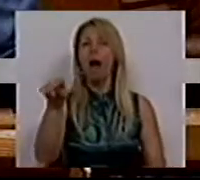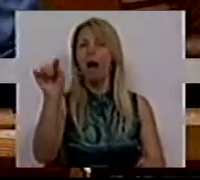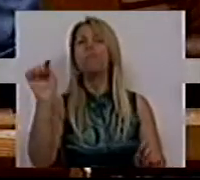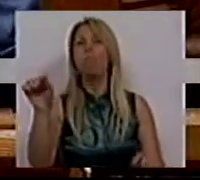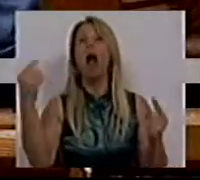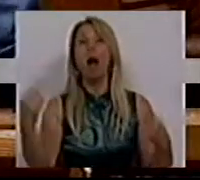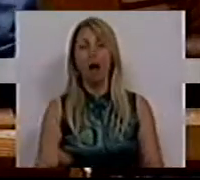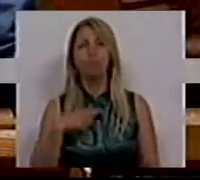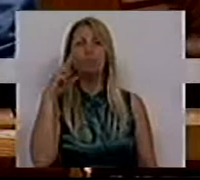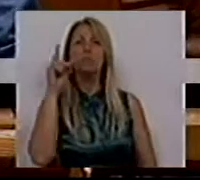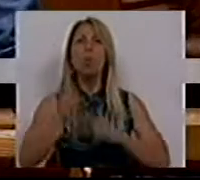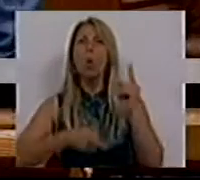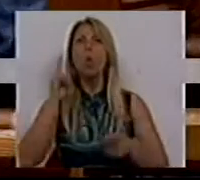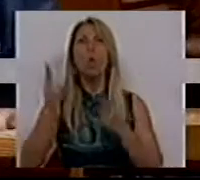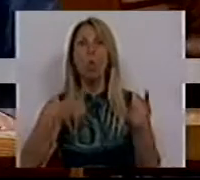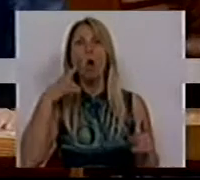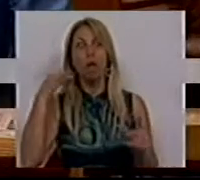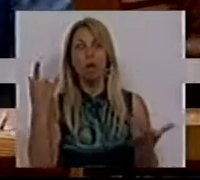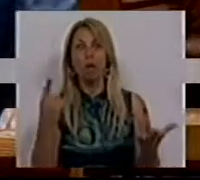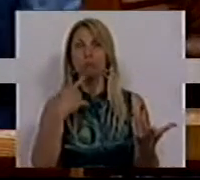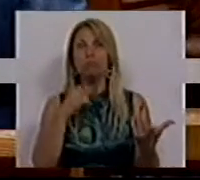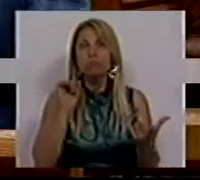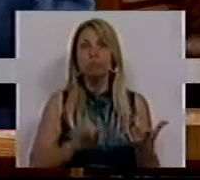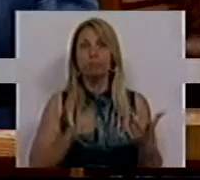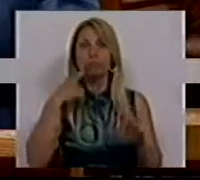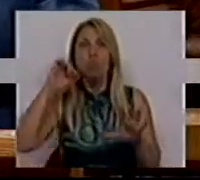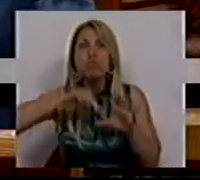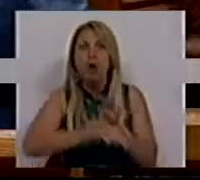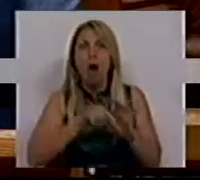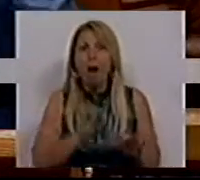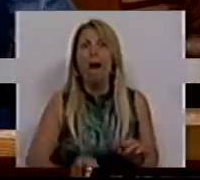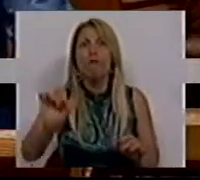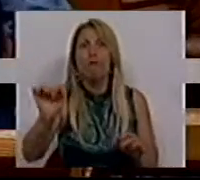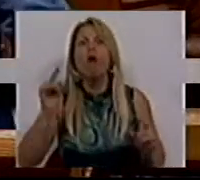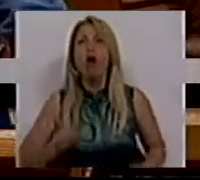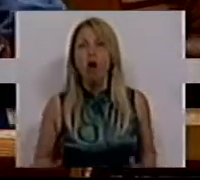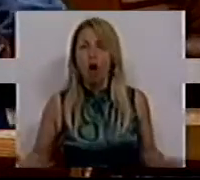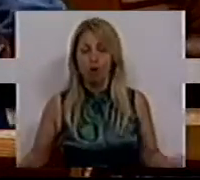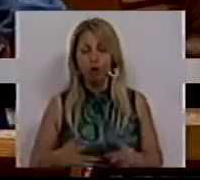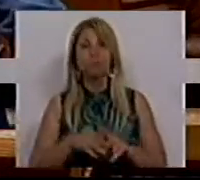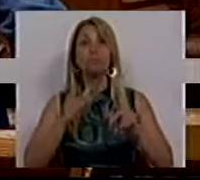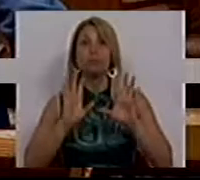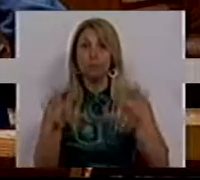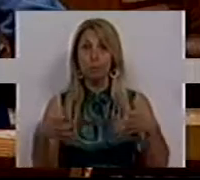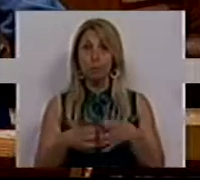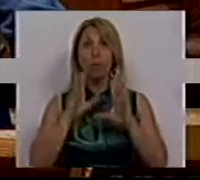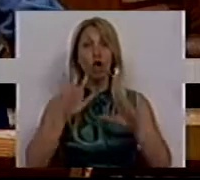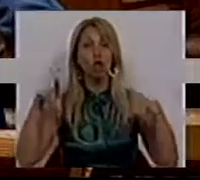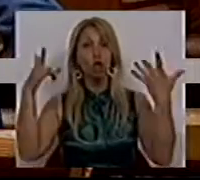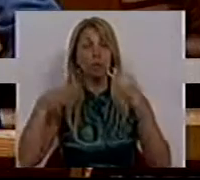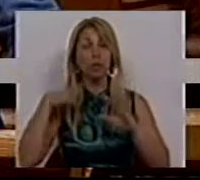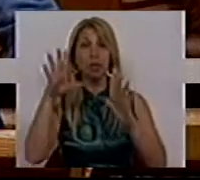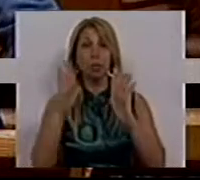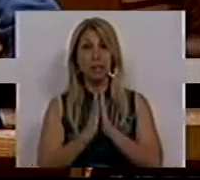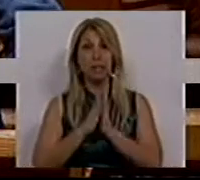dimensão do buraco deste Grupo Espírito Santo. O Espírito Santo Internacional apresenta prejuízo não